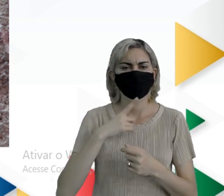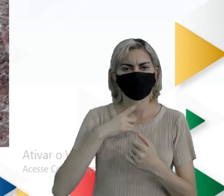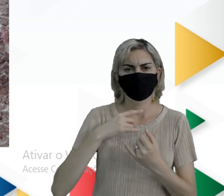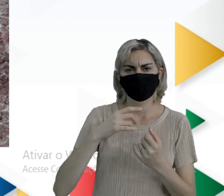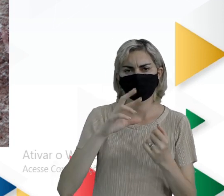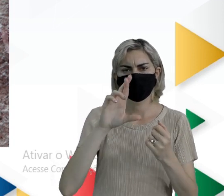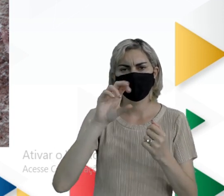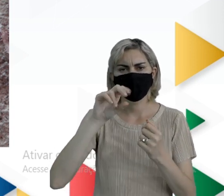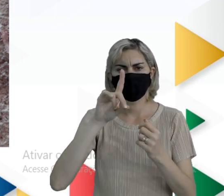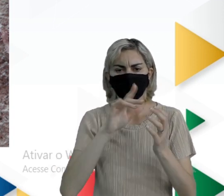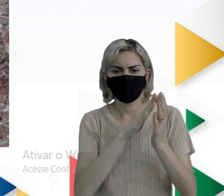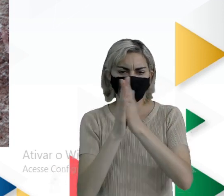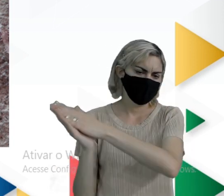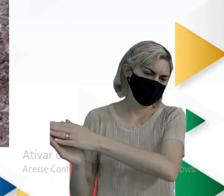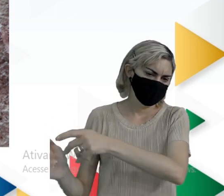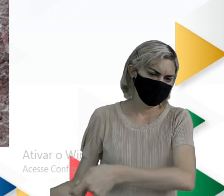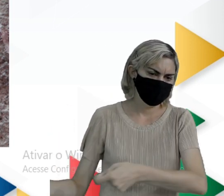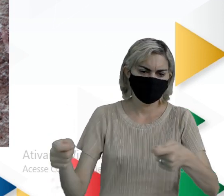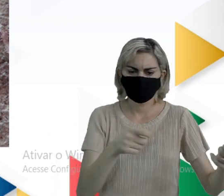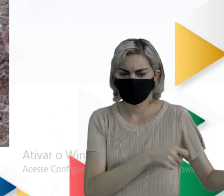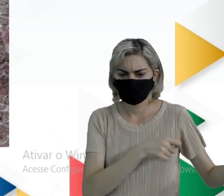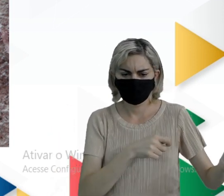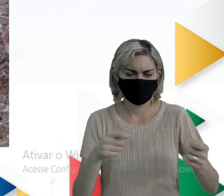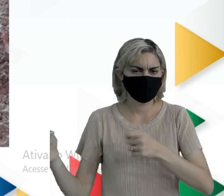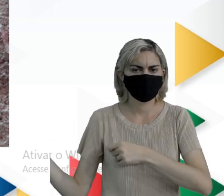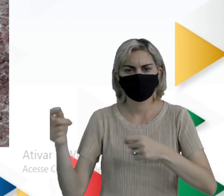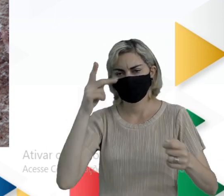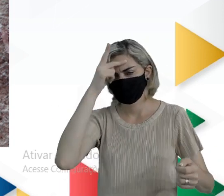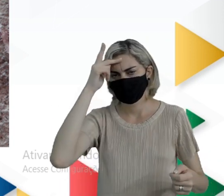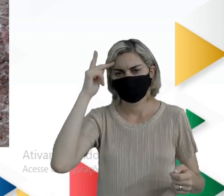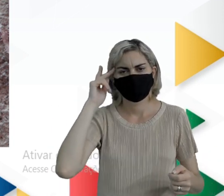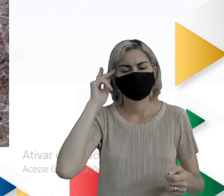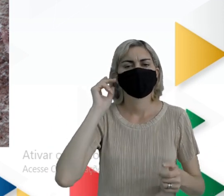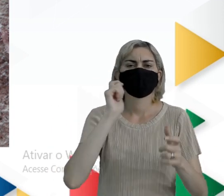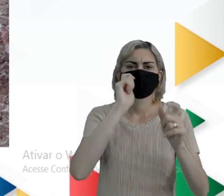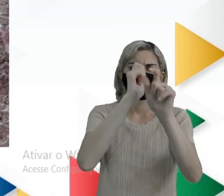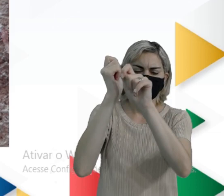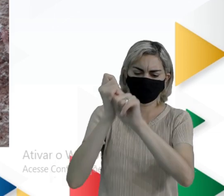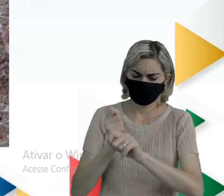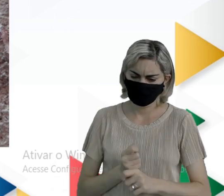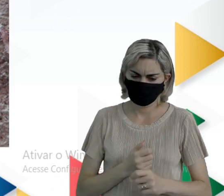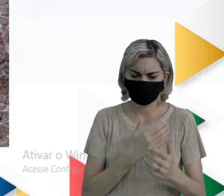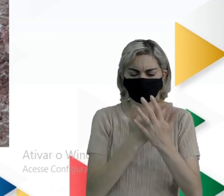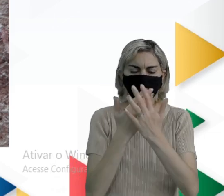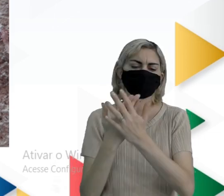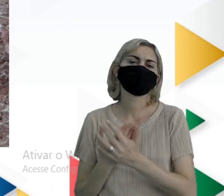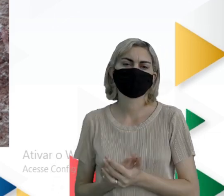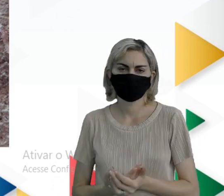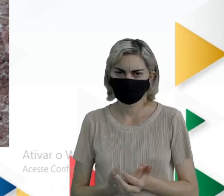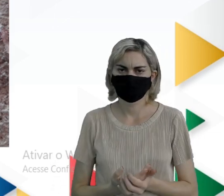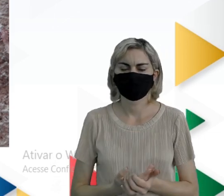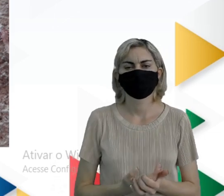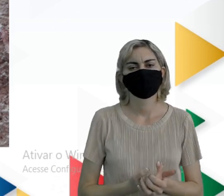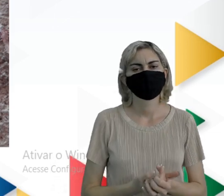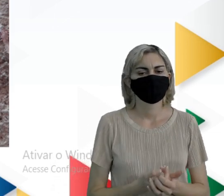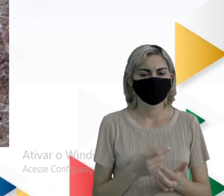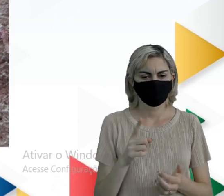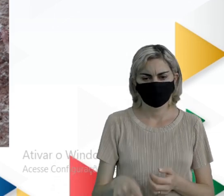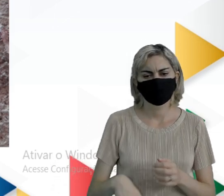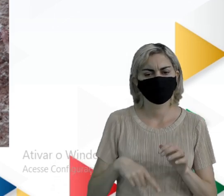Uma pessoa jogava para o lado, jogava para o outro. Então, os arqueólogos, os estudiosos, né?